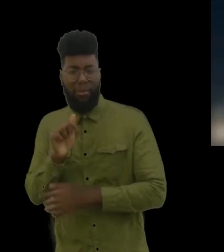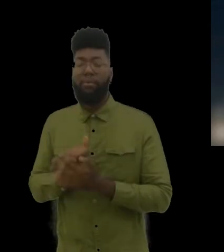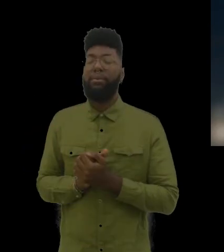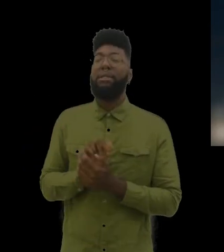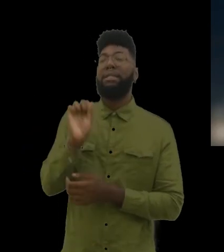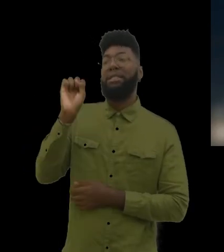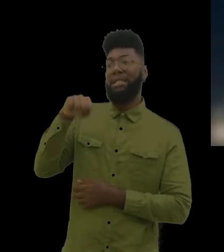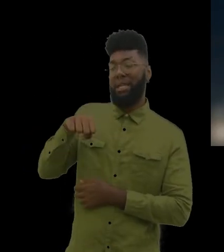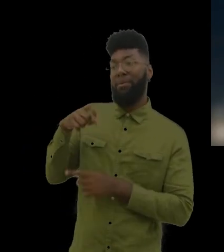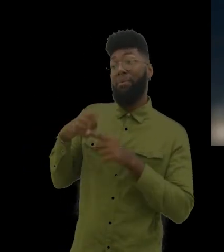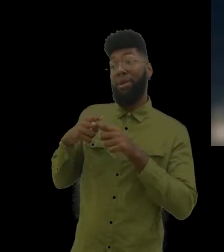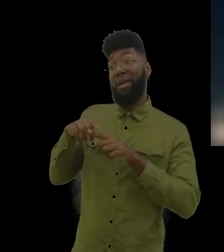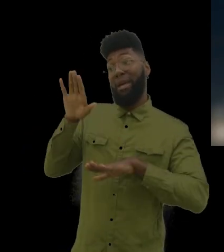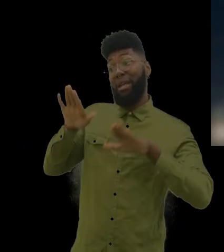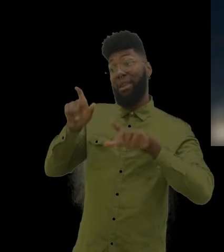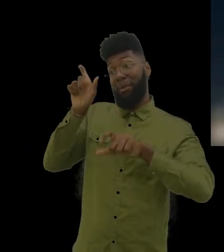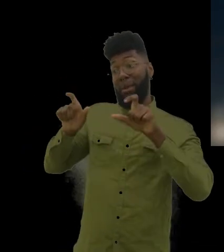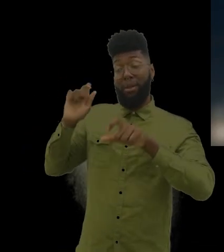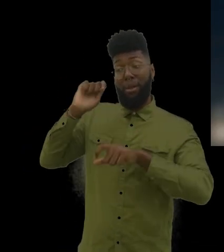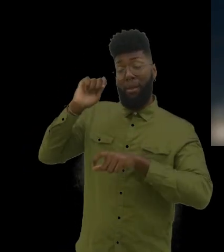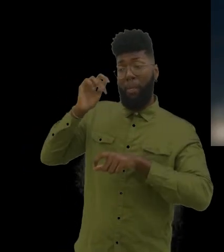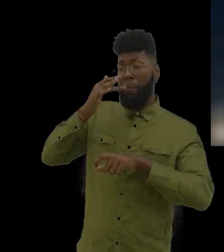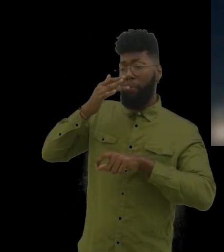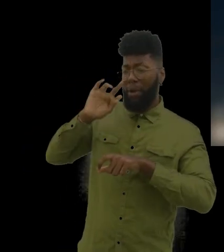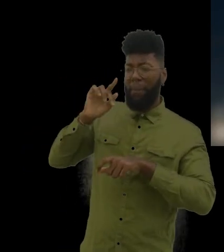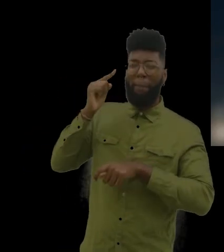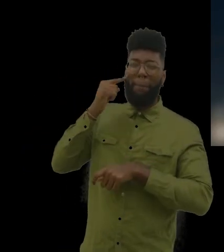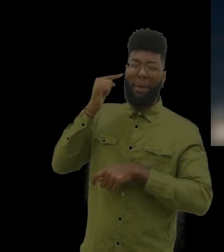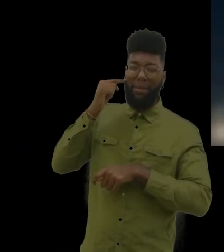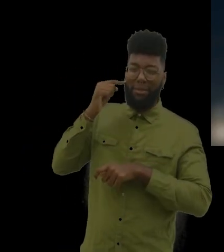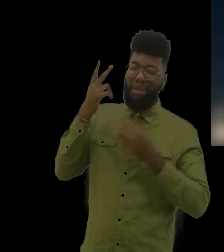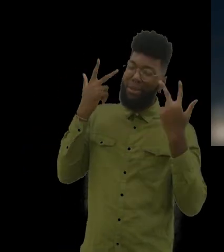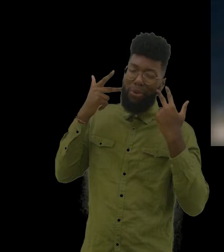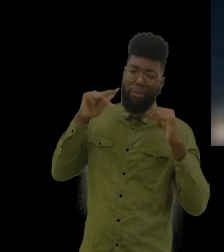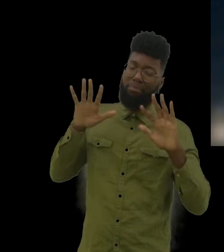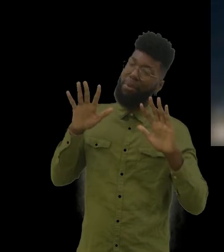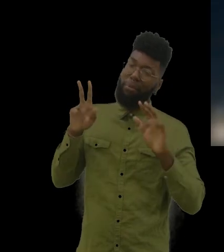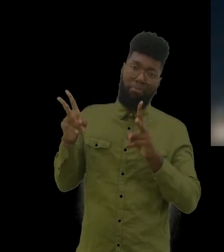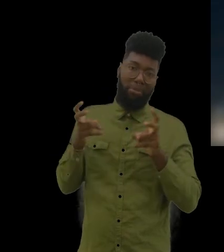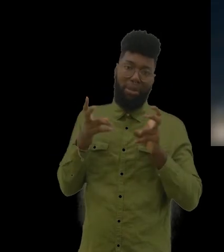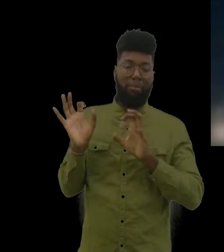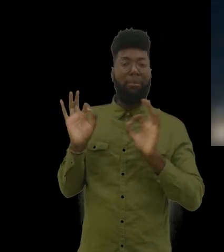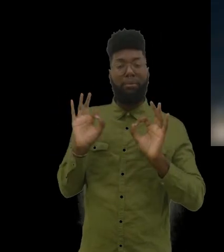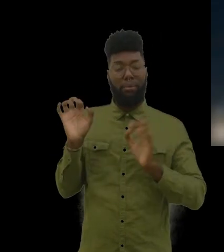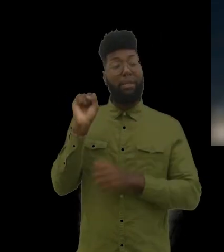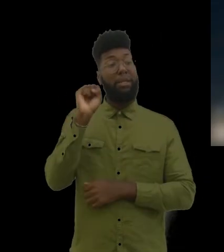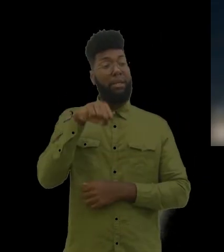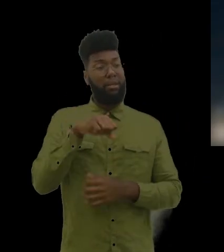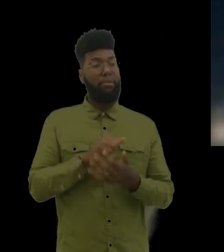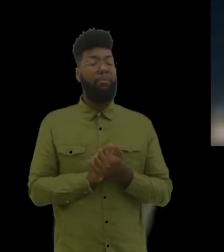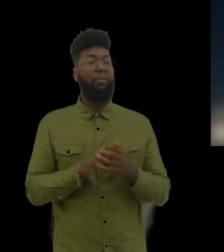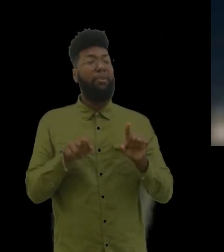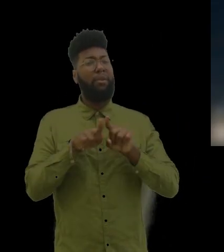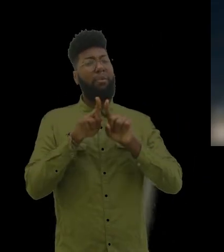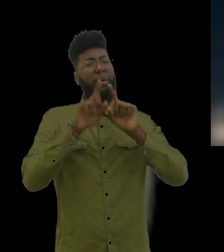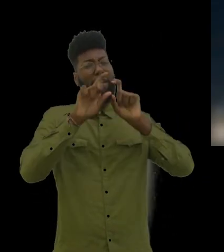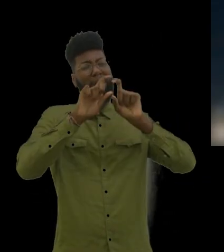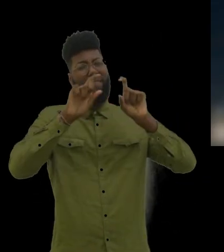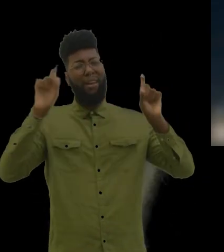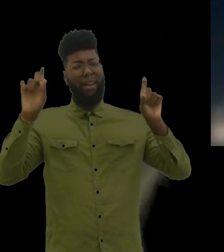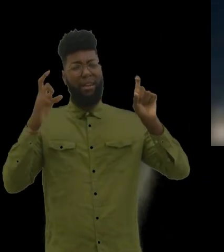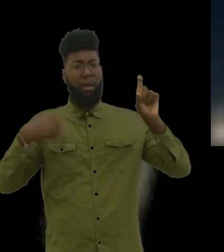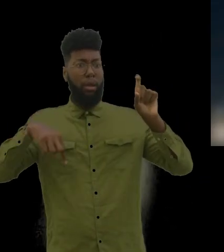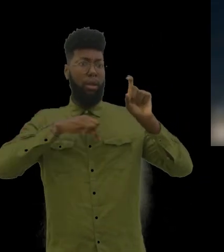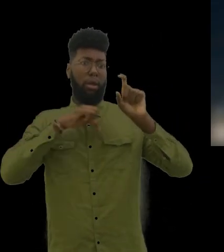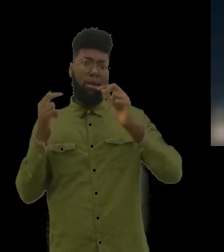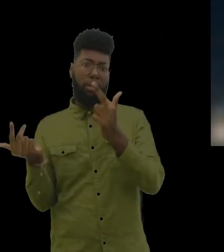vejo por outro lado desse não reconhecimento, né? Sim. Até assim, somos todos iguais, estamos no mesmo local,